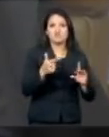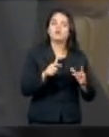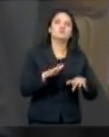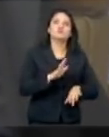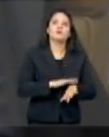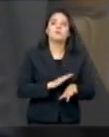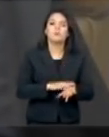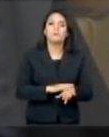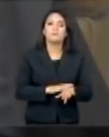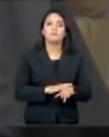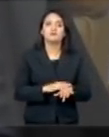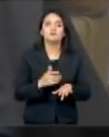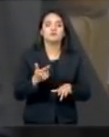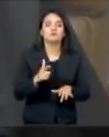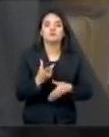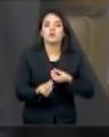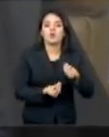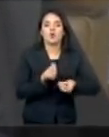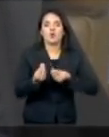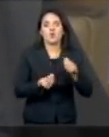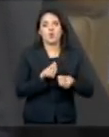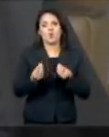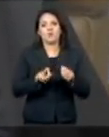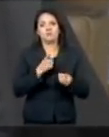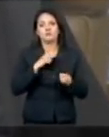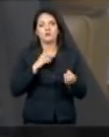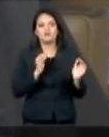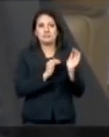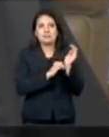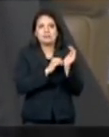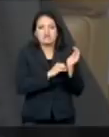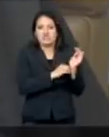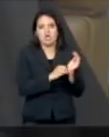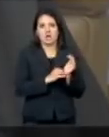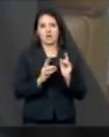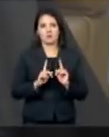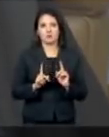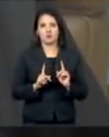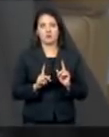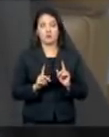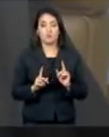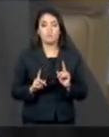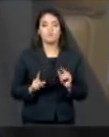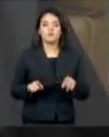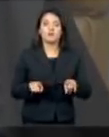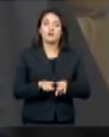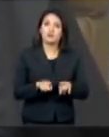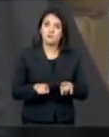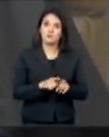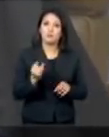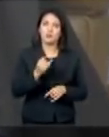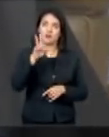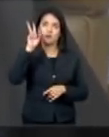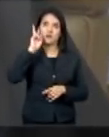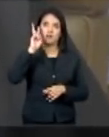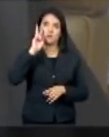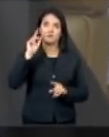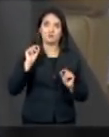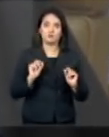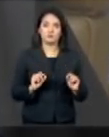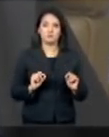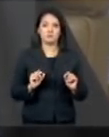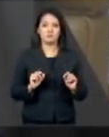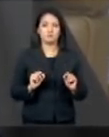possível reservado ao mistério e não constitui demasia rememorar no ponto na linha da